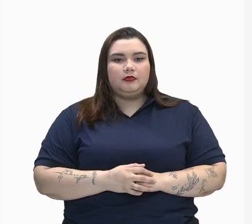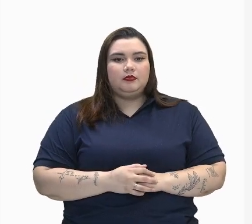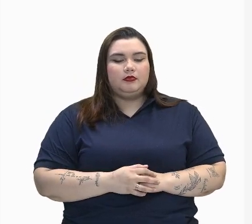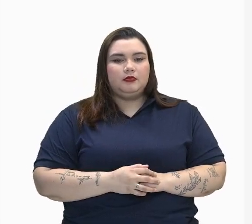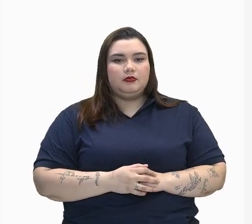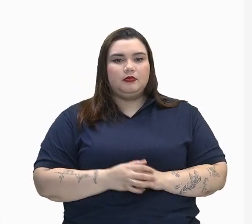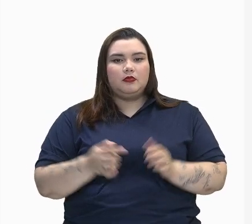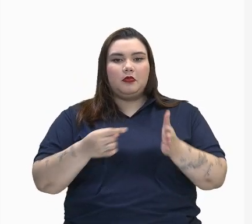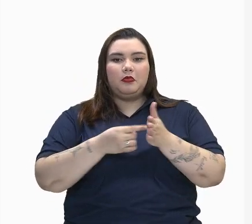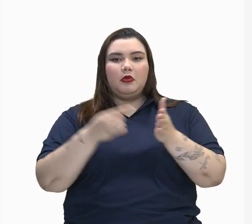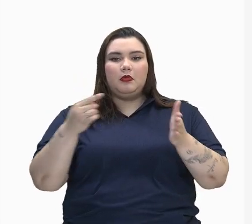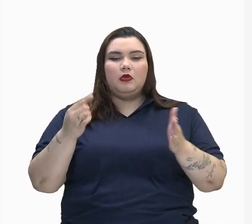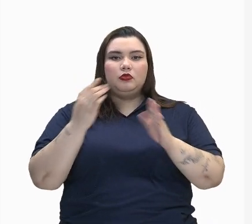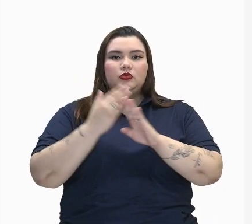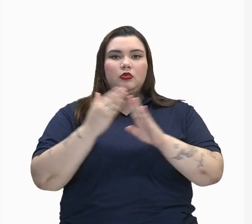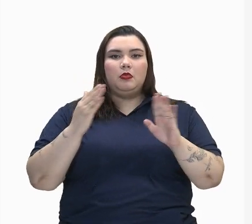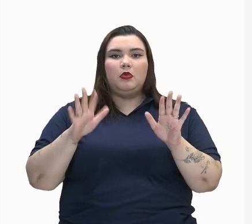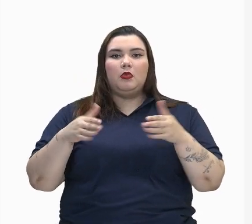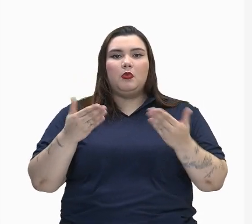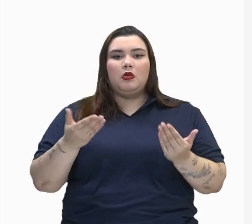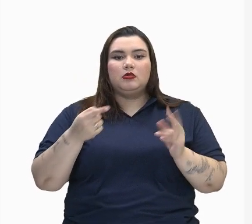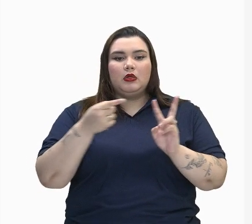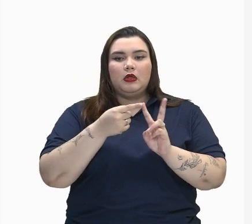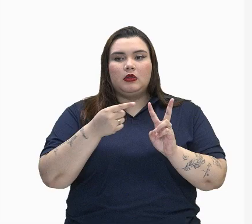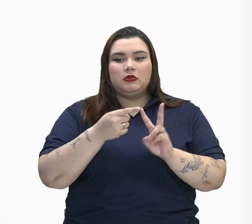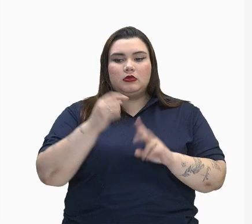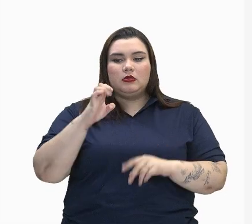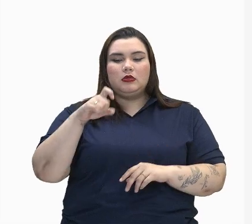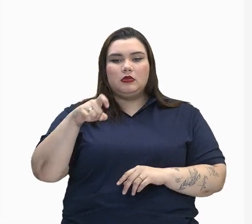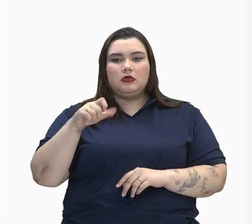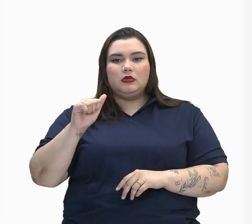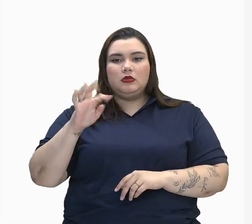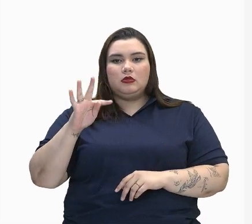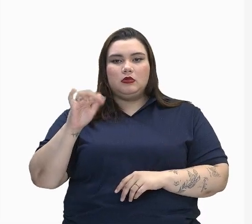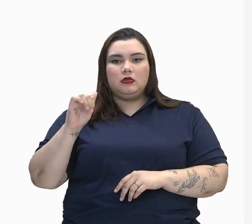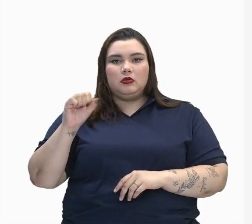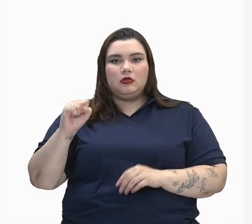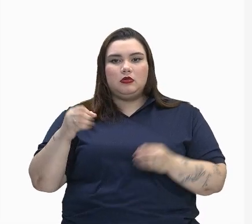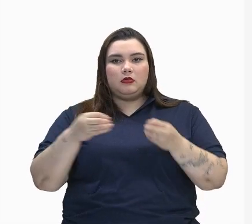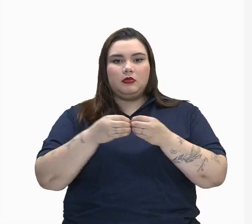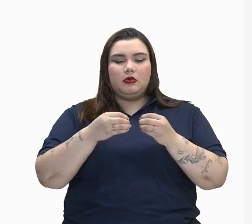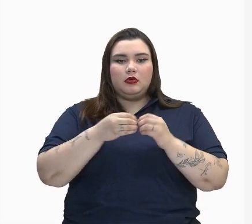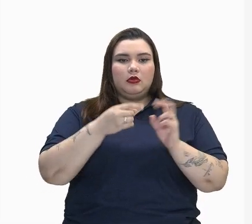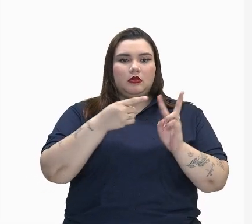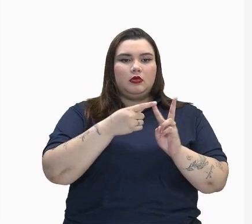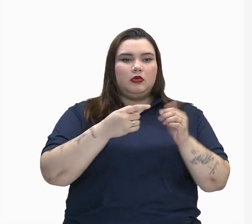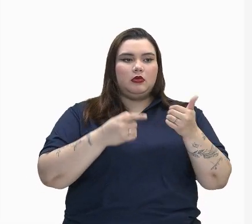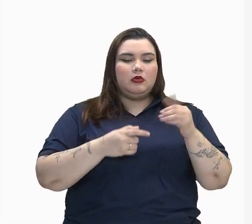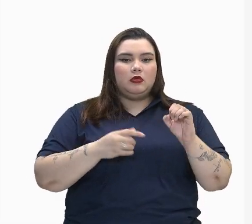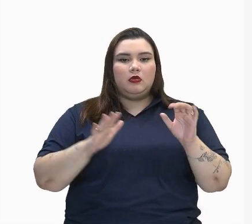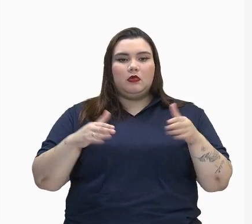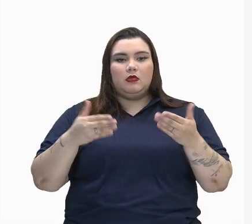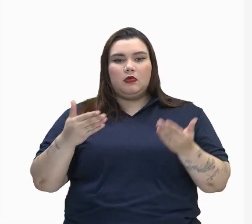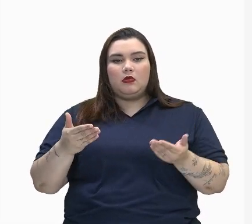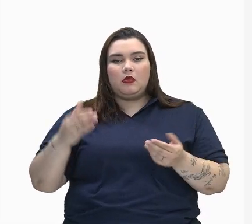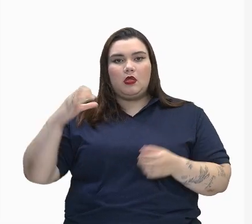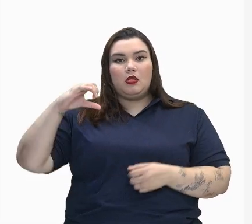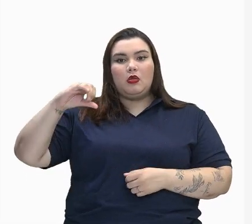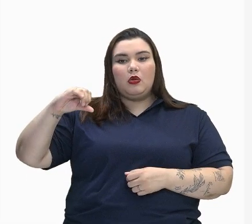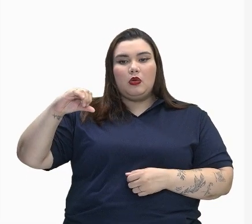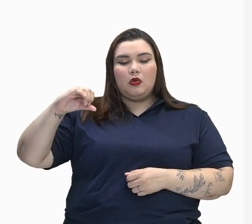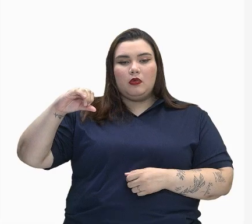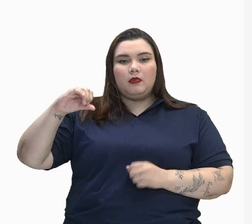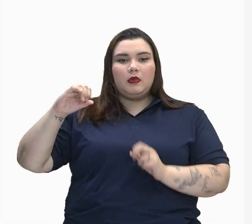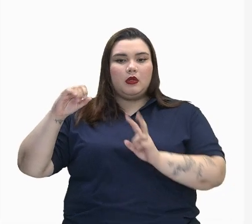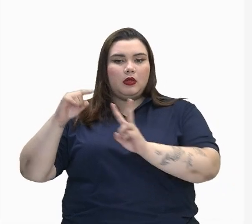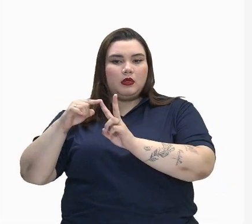o primeiro quê? Verificamos as raízes exatas próximas à raiz de 10. Quem são elas? Raiz de 9 e